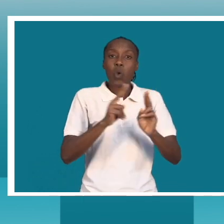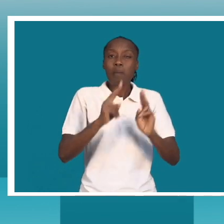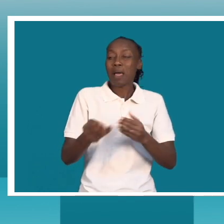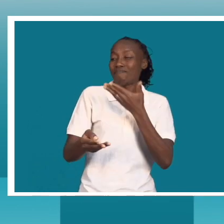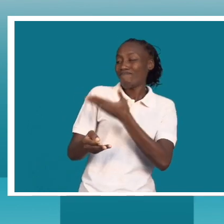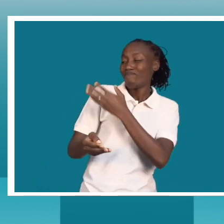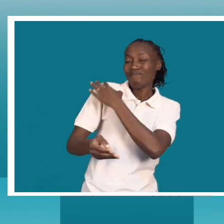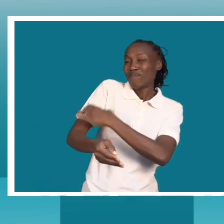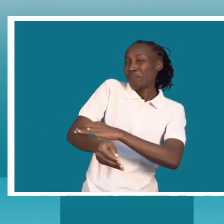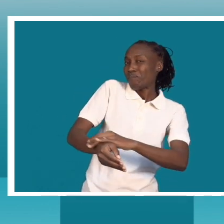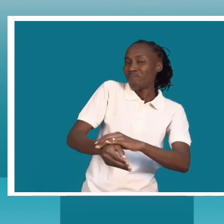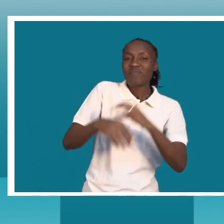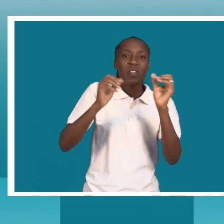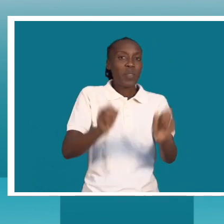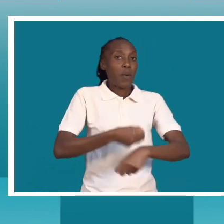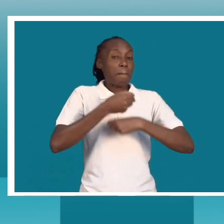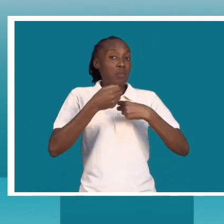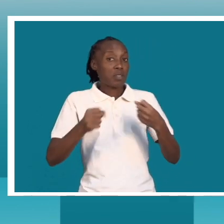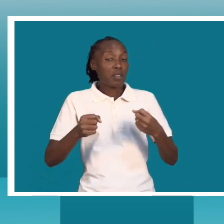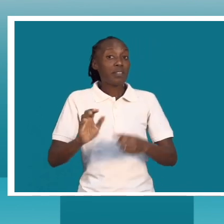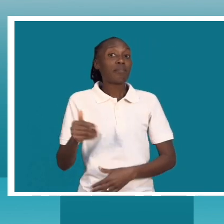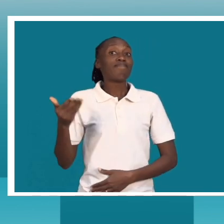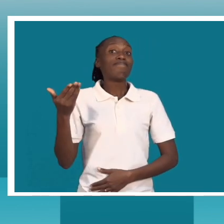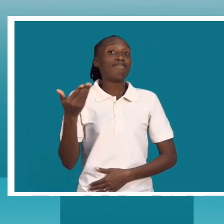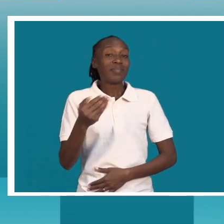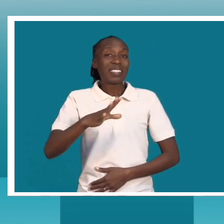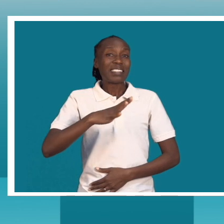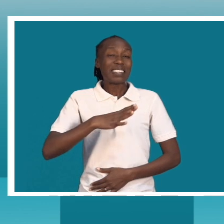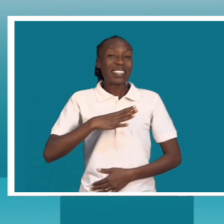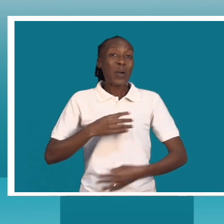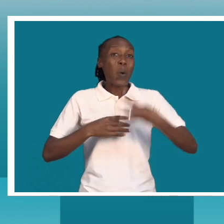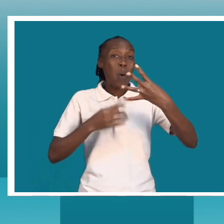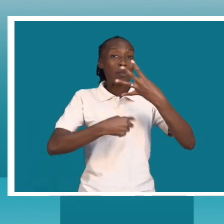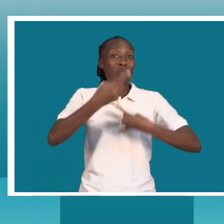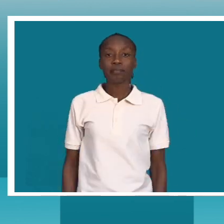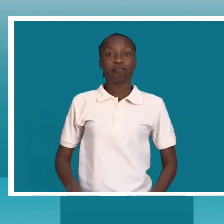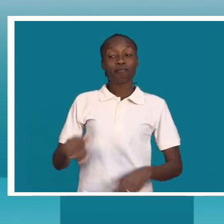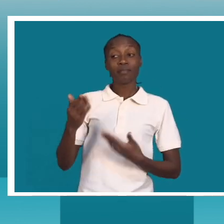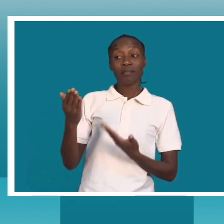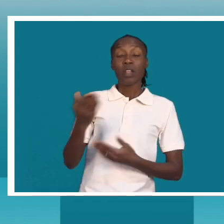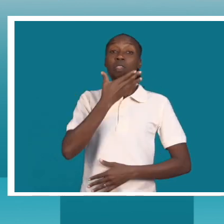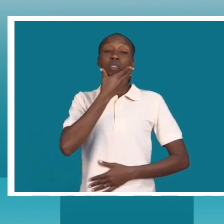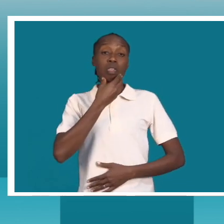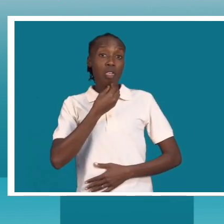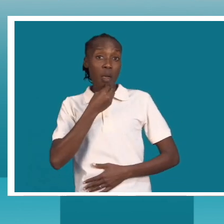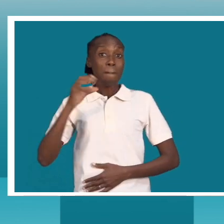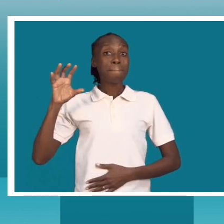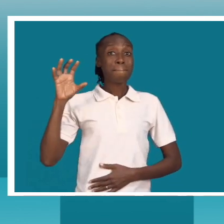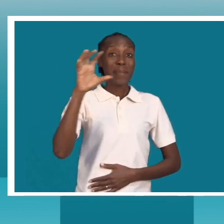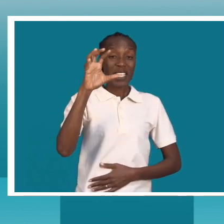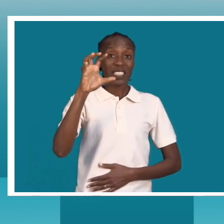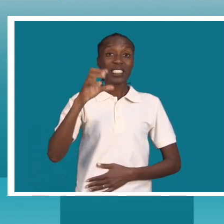esquerdo não me move bem. Estas são... Tenho quatro operações por minha cabeça. Dersi Romeno, de